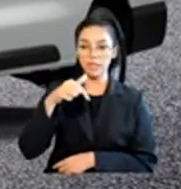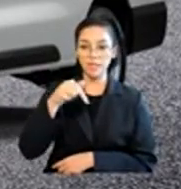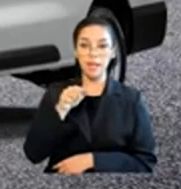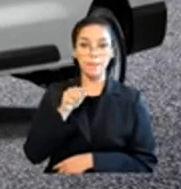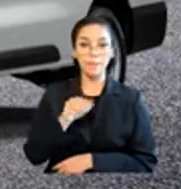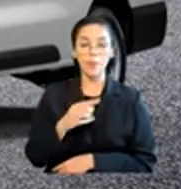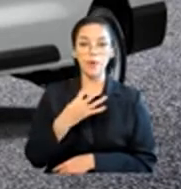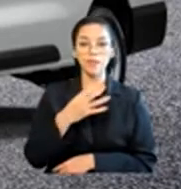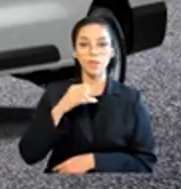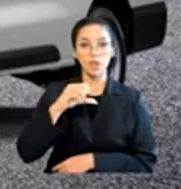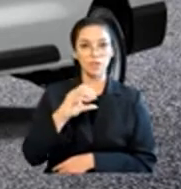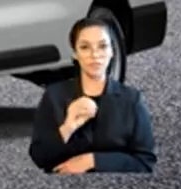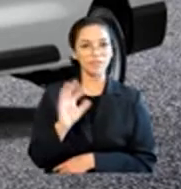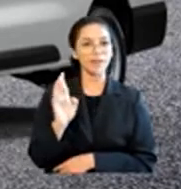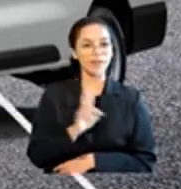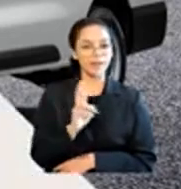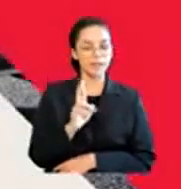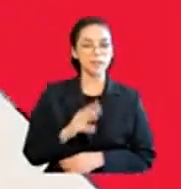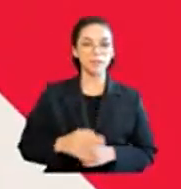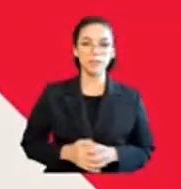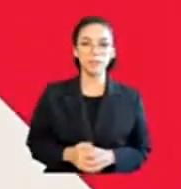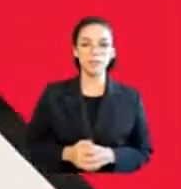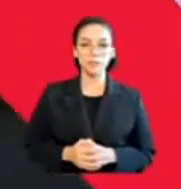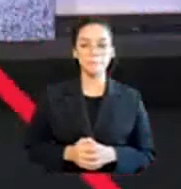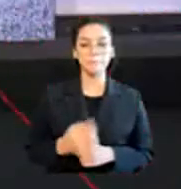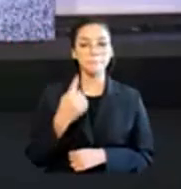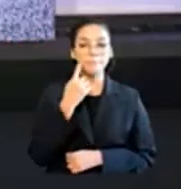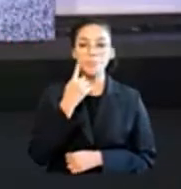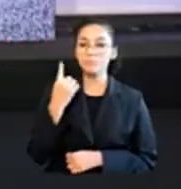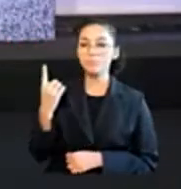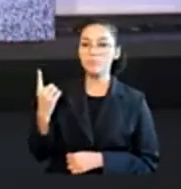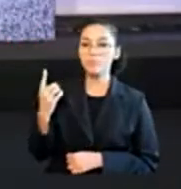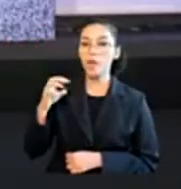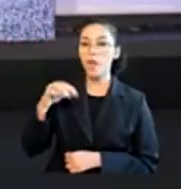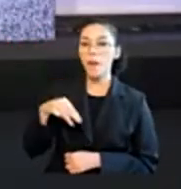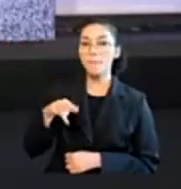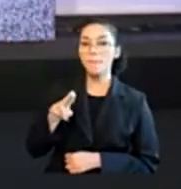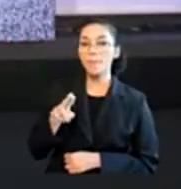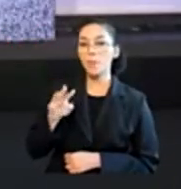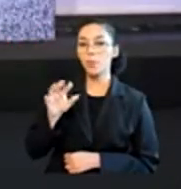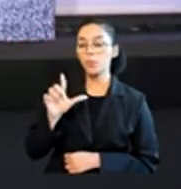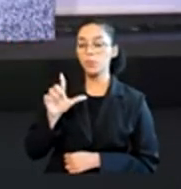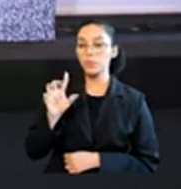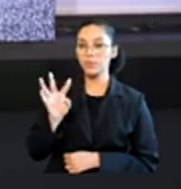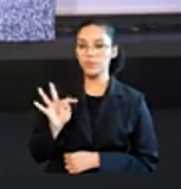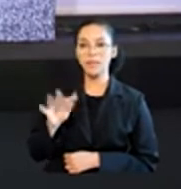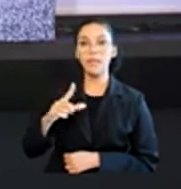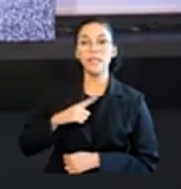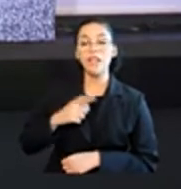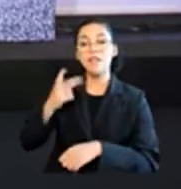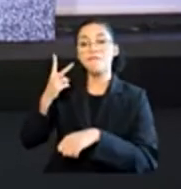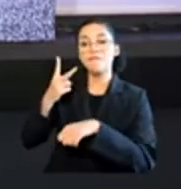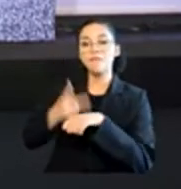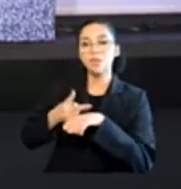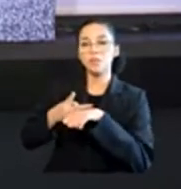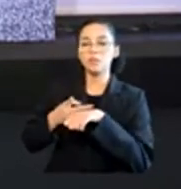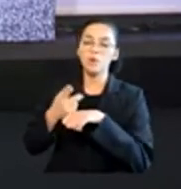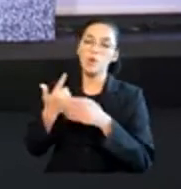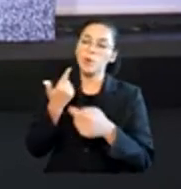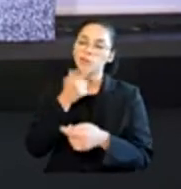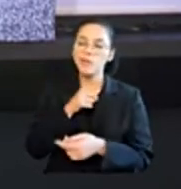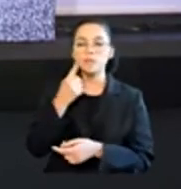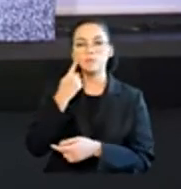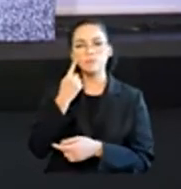187.490. Já a configuração multi vem toda envidraçada e é ideal para atender a uma